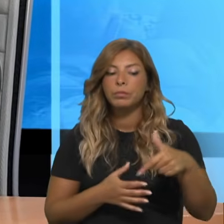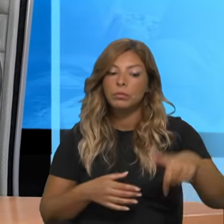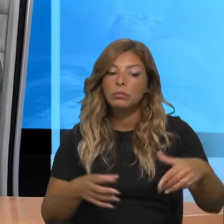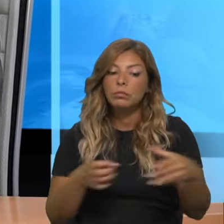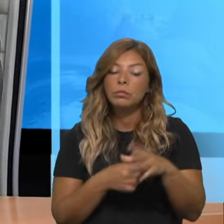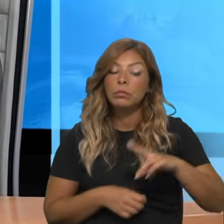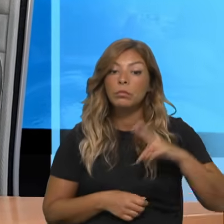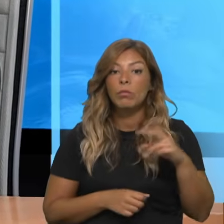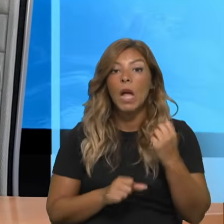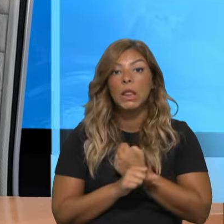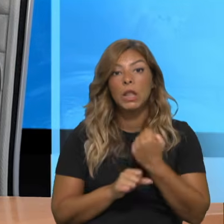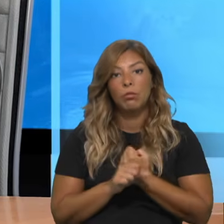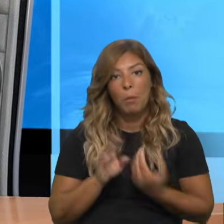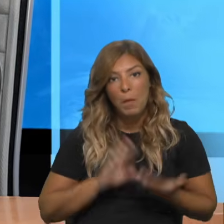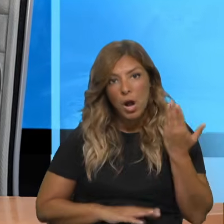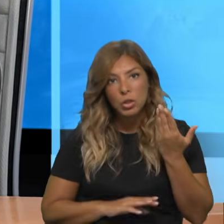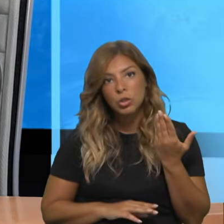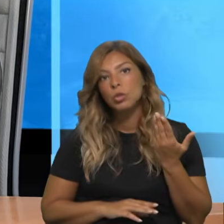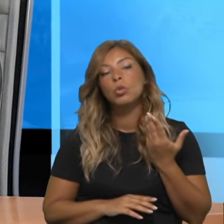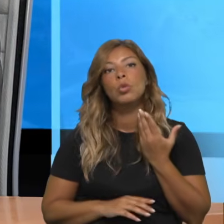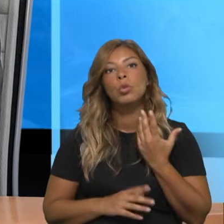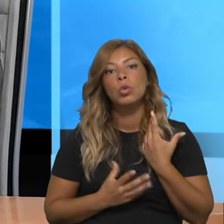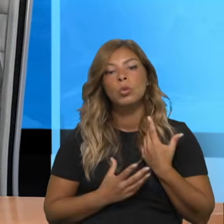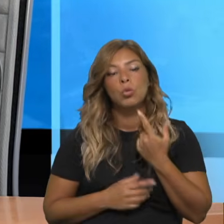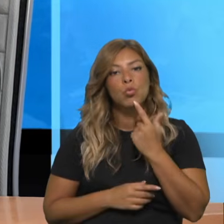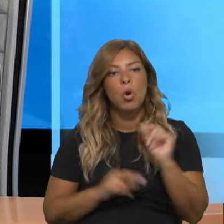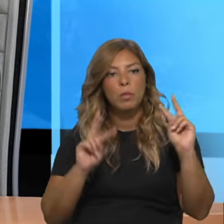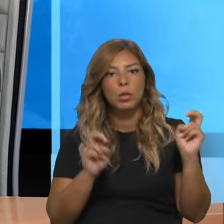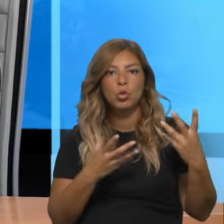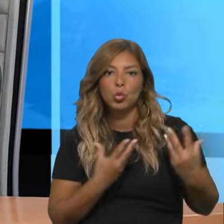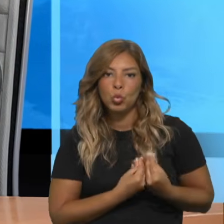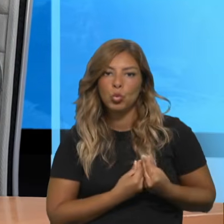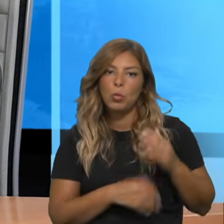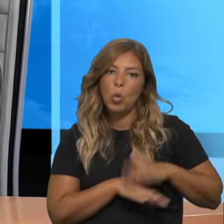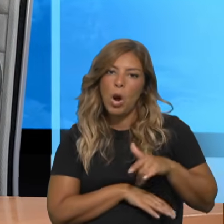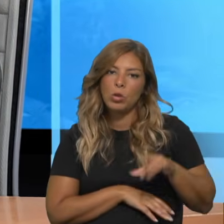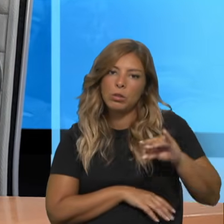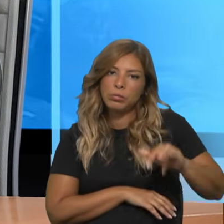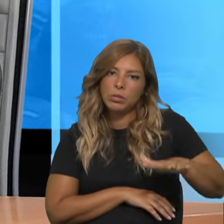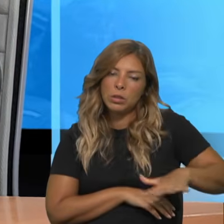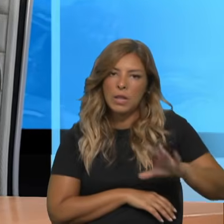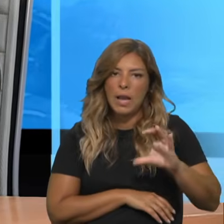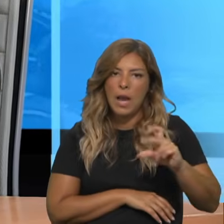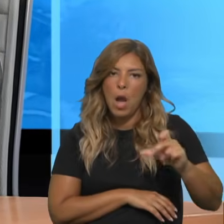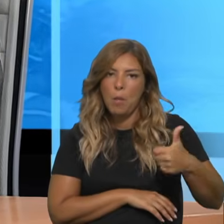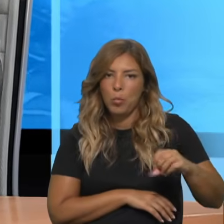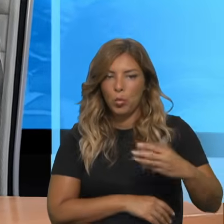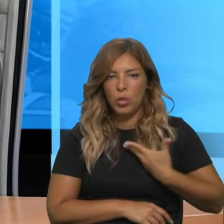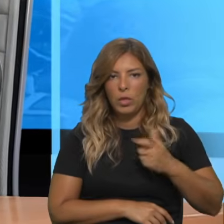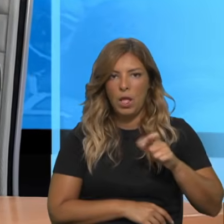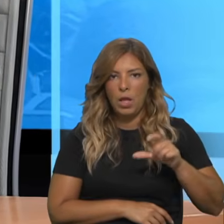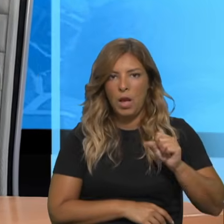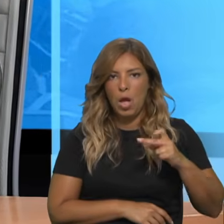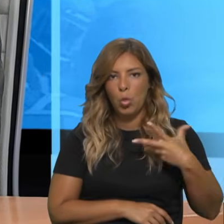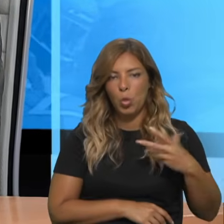estava mais ativo, chamado Juntos por Cabo Delgado, de que a Comissão Nacional de Justiça e Paz faz parte, continua